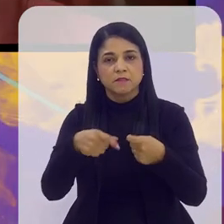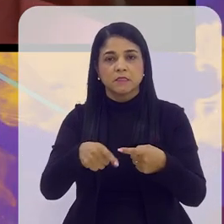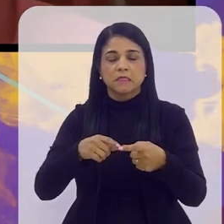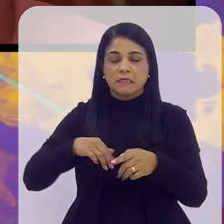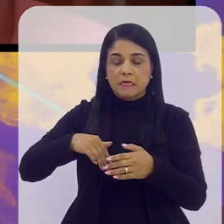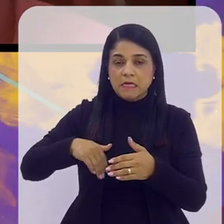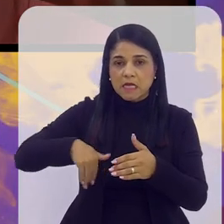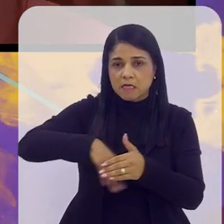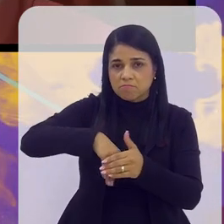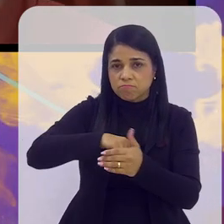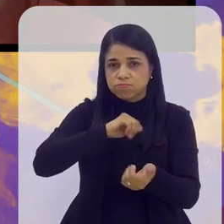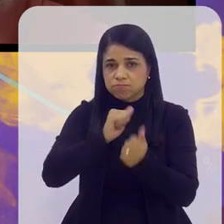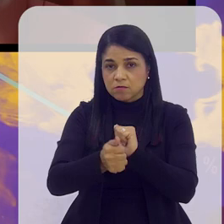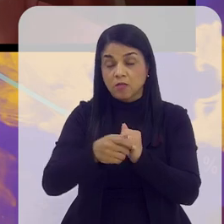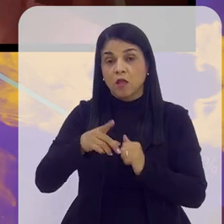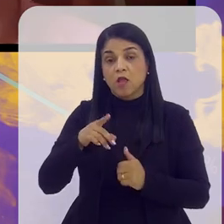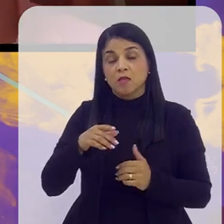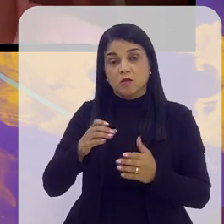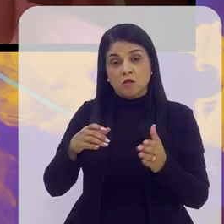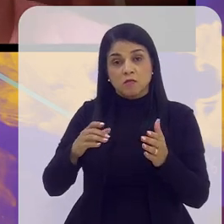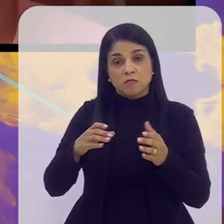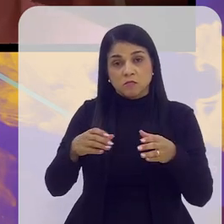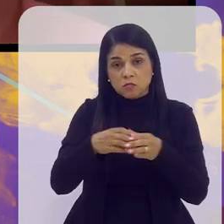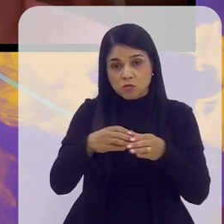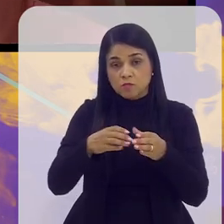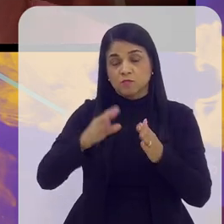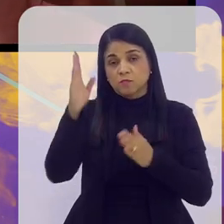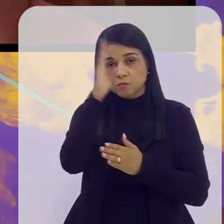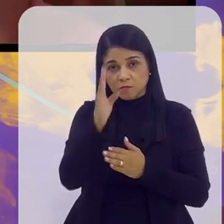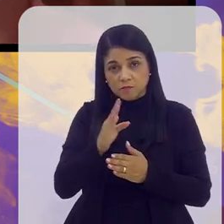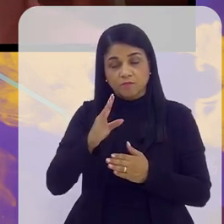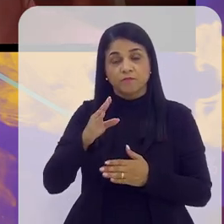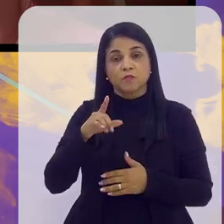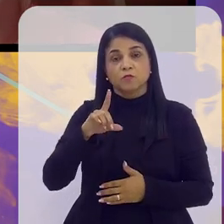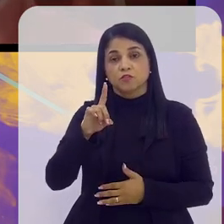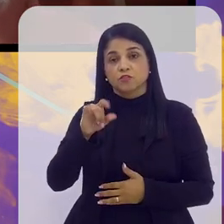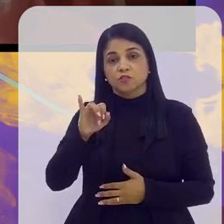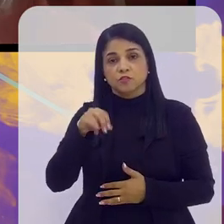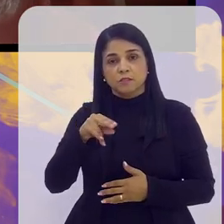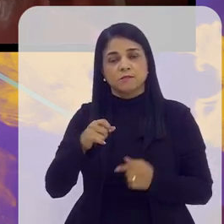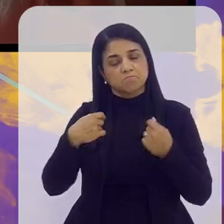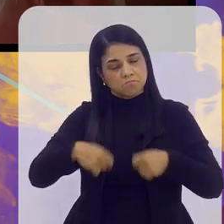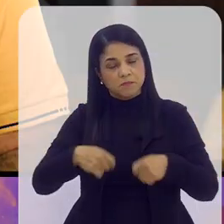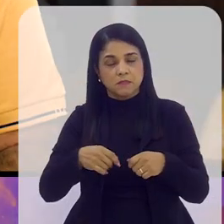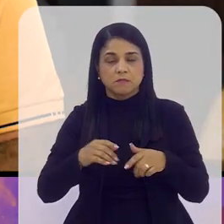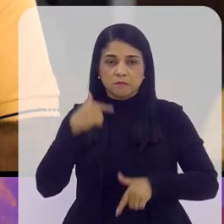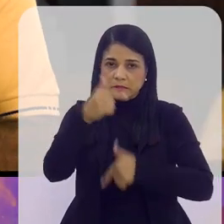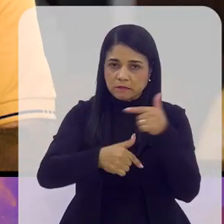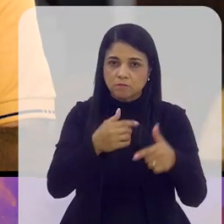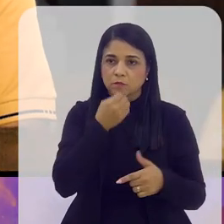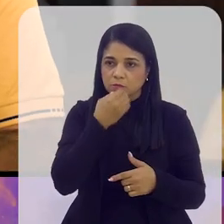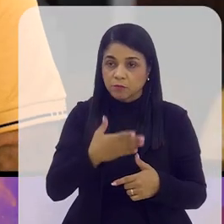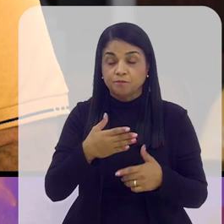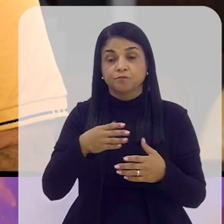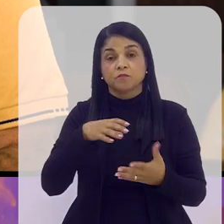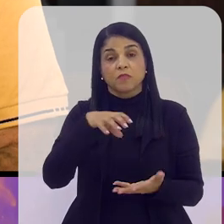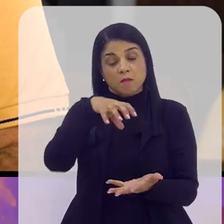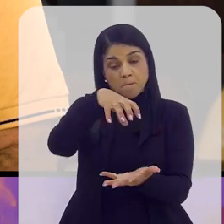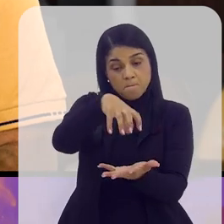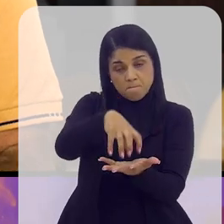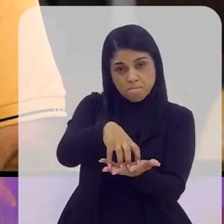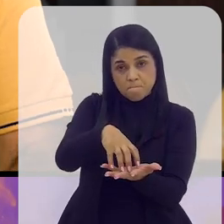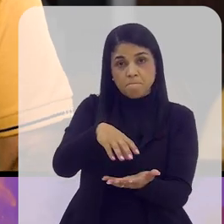precisa. Uma seleção que ataca muito, como é a seleção do Diniz, precisa ter bons jogadores também no trabalho de recomposição. Aí partimos